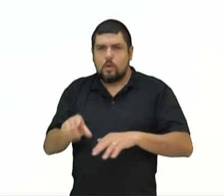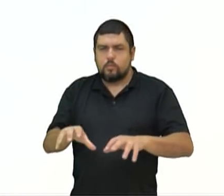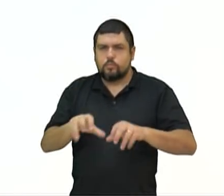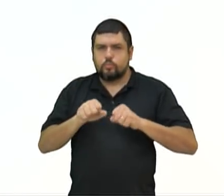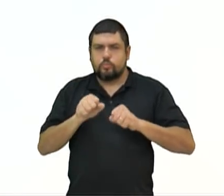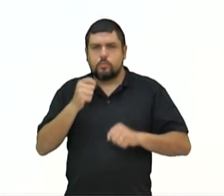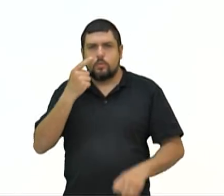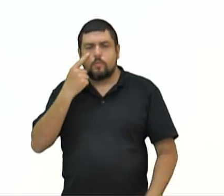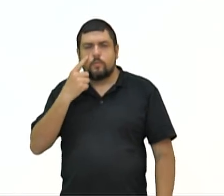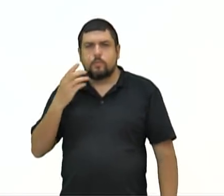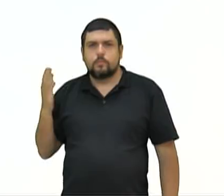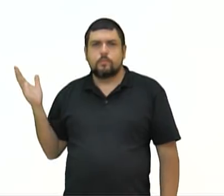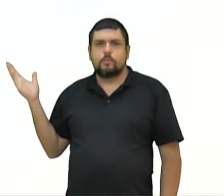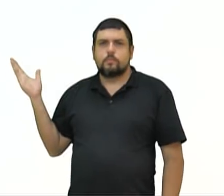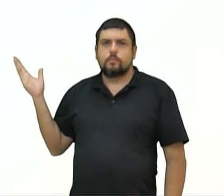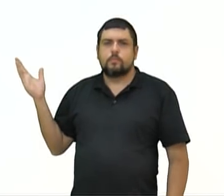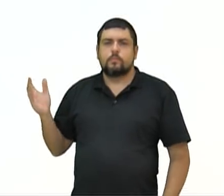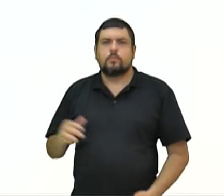da mordida de rato,